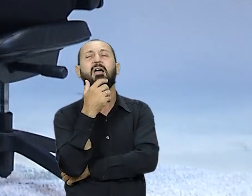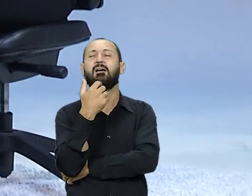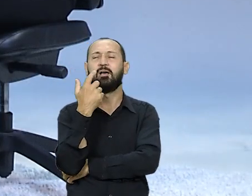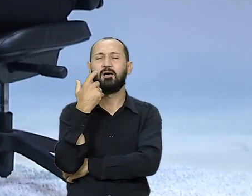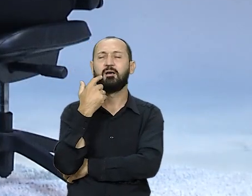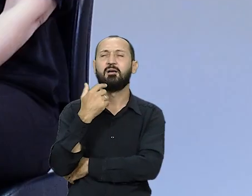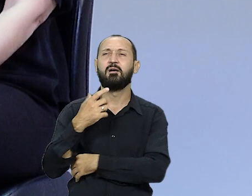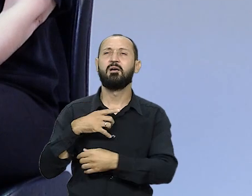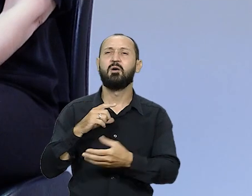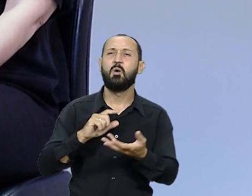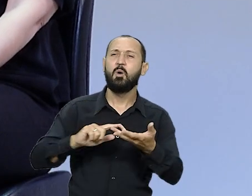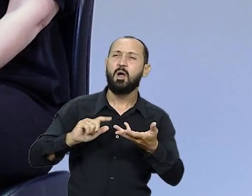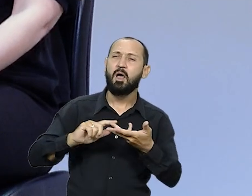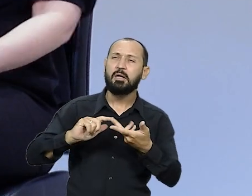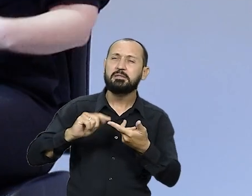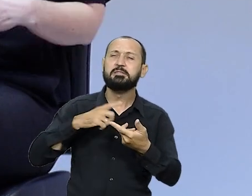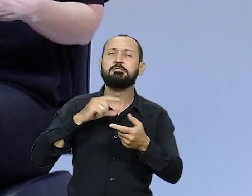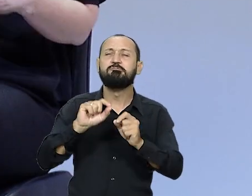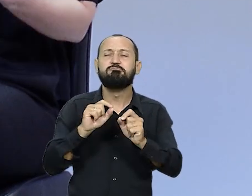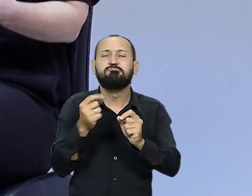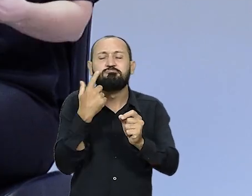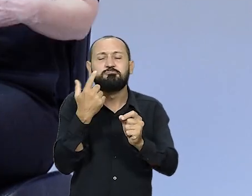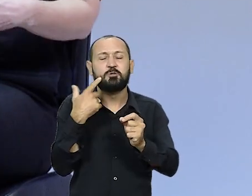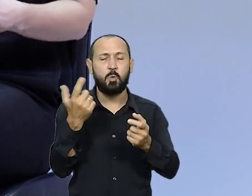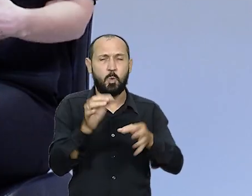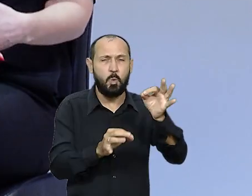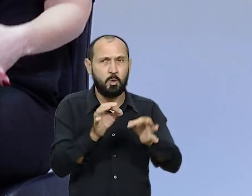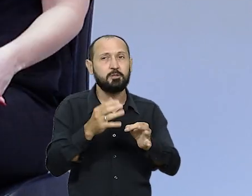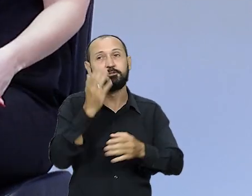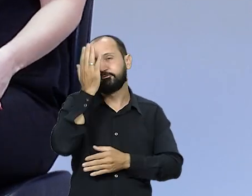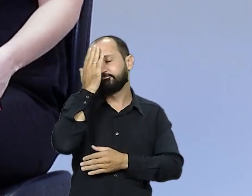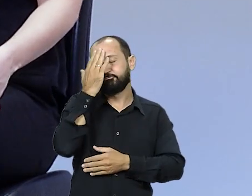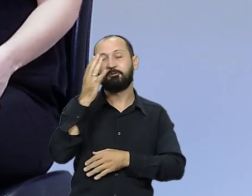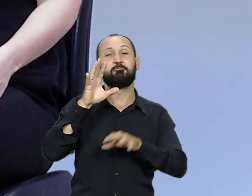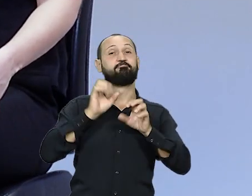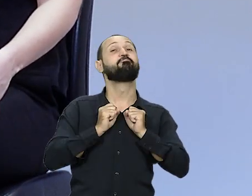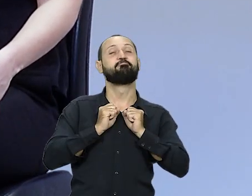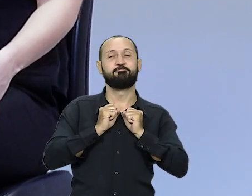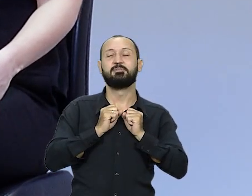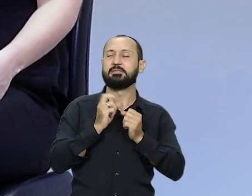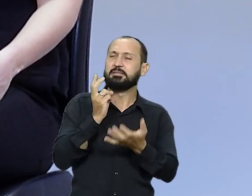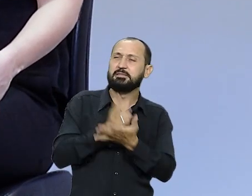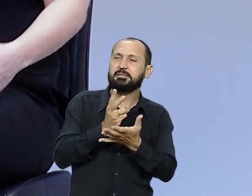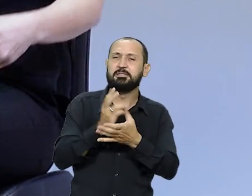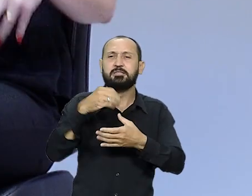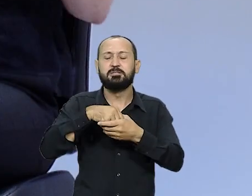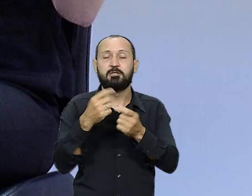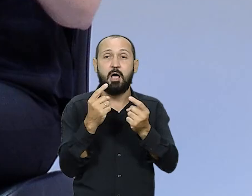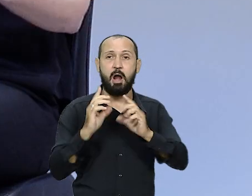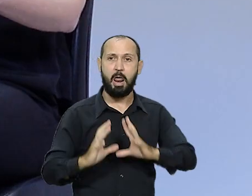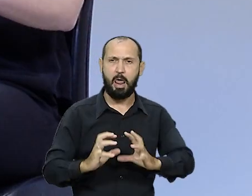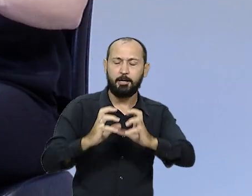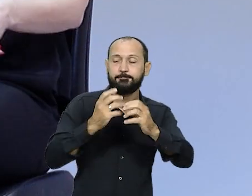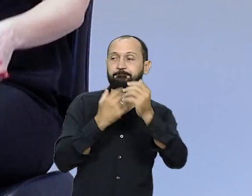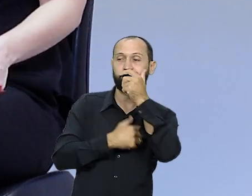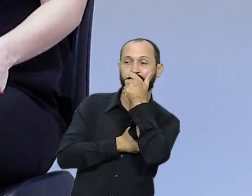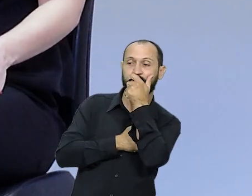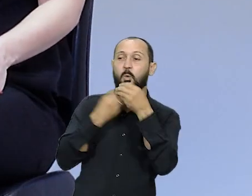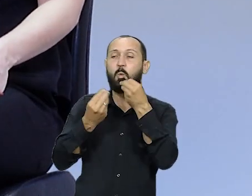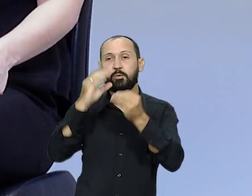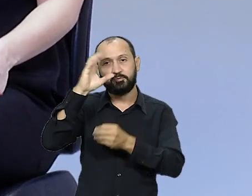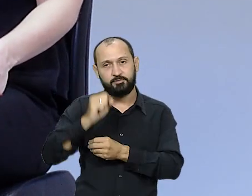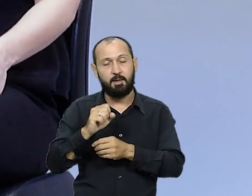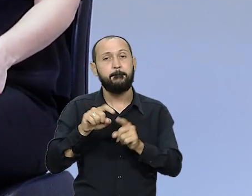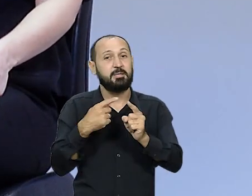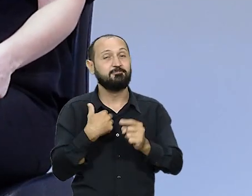que eu ia ser advogada. Sempre. Eu sempre tive um senso de justiça muito grande. Sempre estava ali no meio das brigas tentando